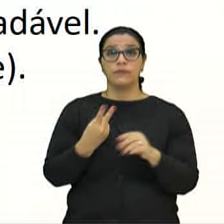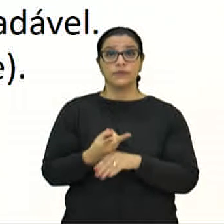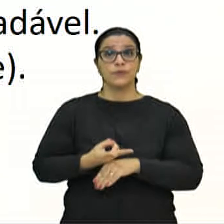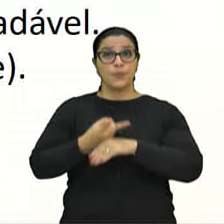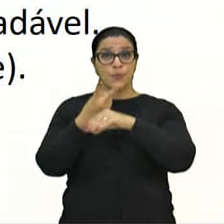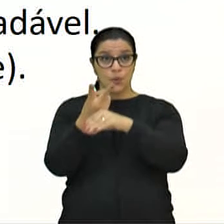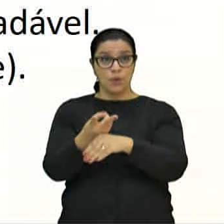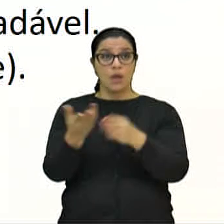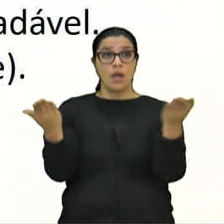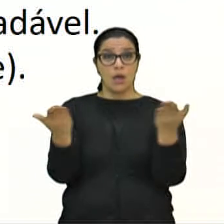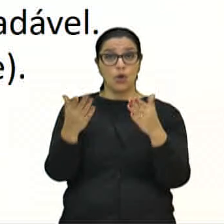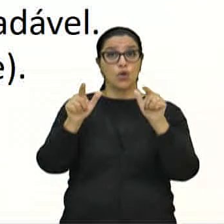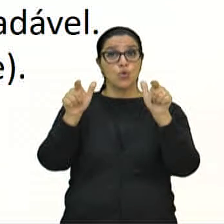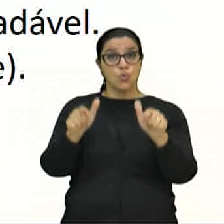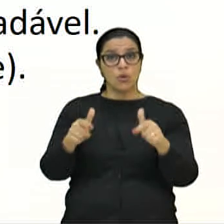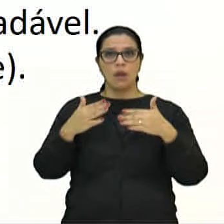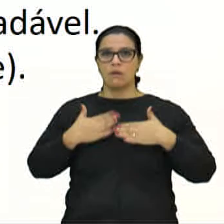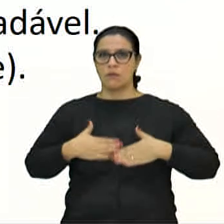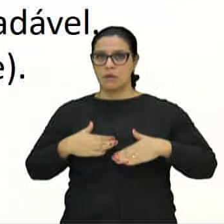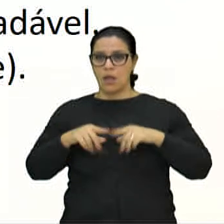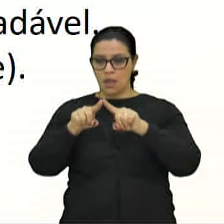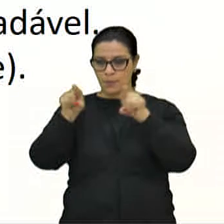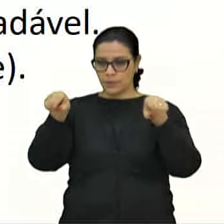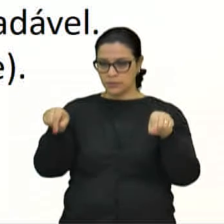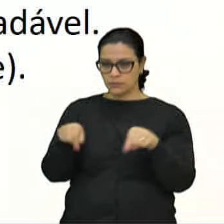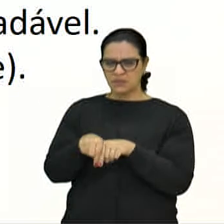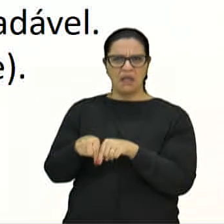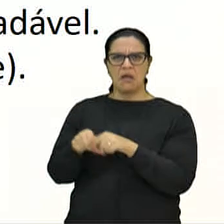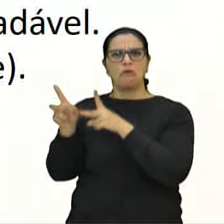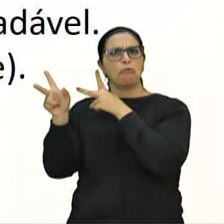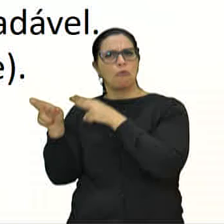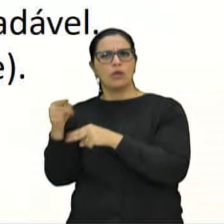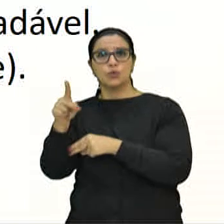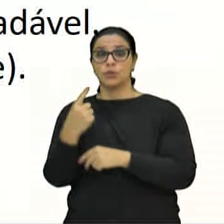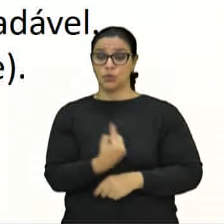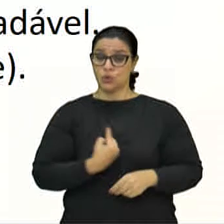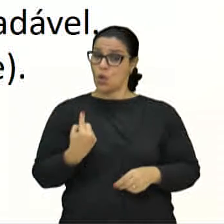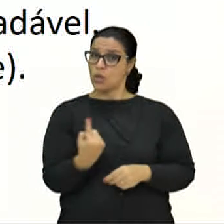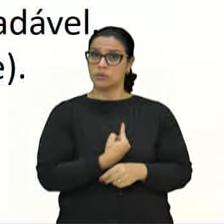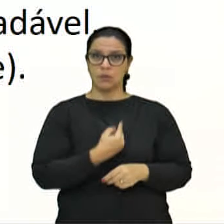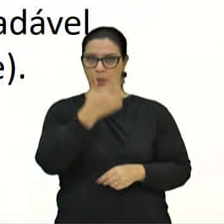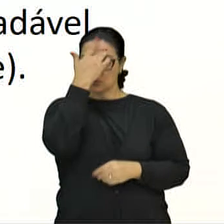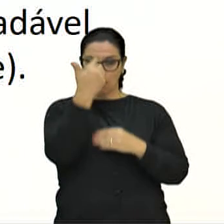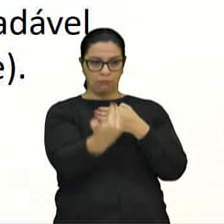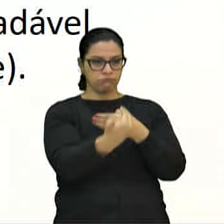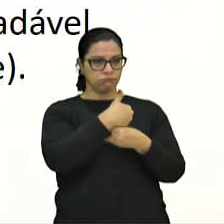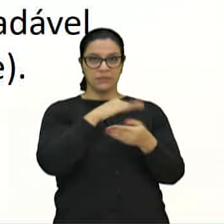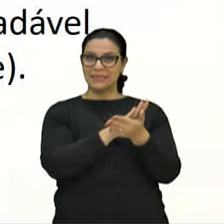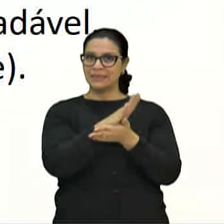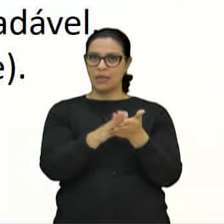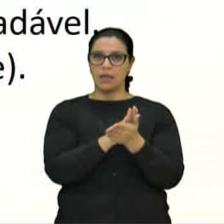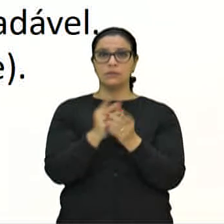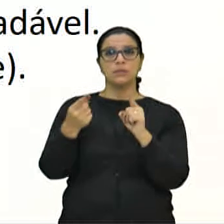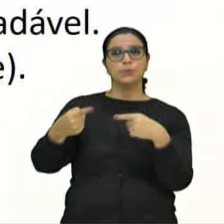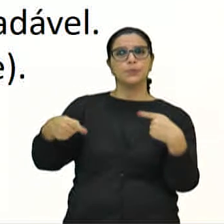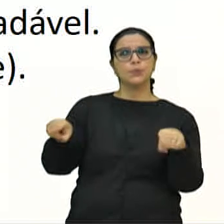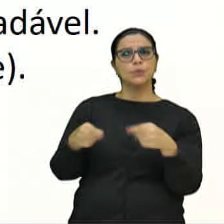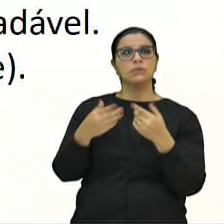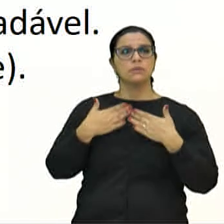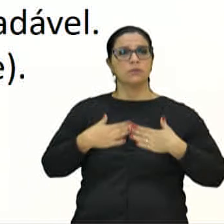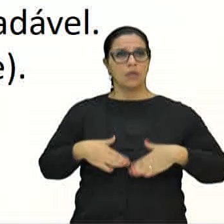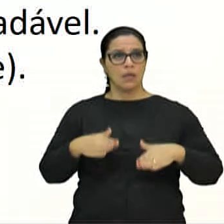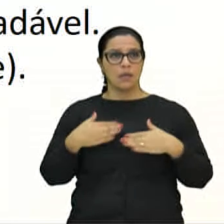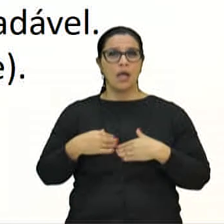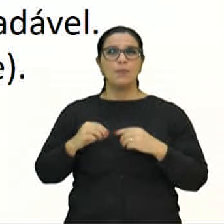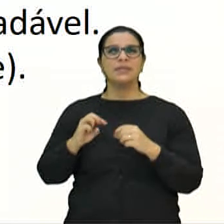um local tranquilo em sua casa, que você possa ficar sozinho, sem ser interrompido, e utilize músicas calmas. Então aqui deixo